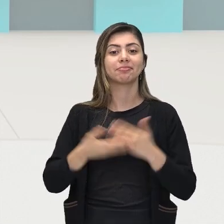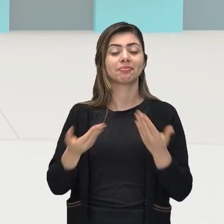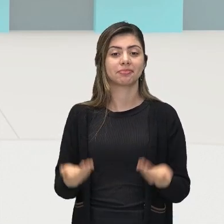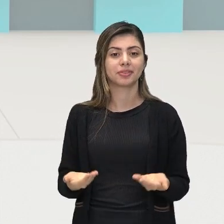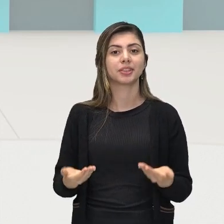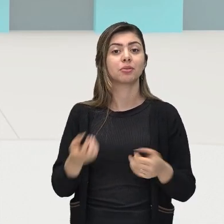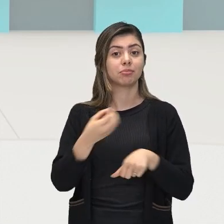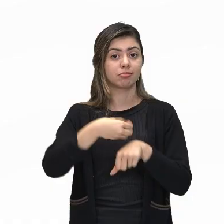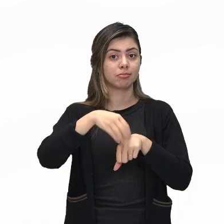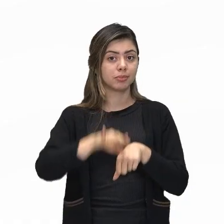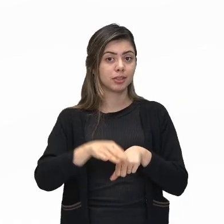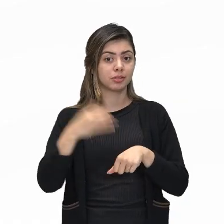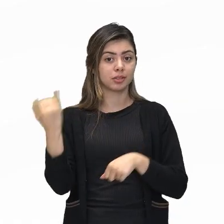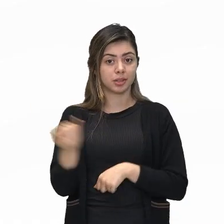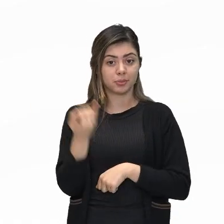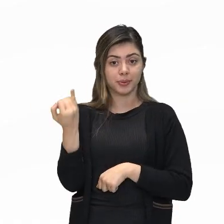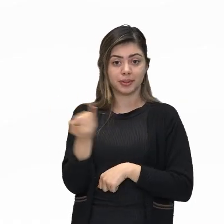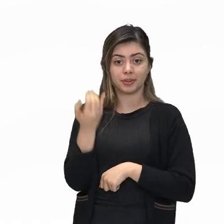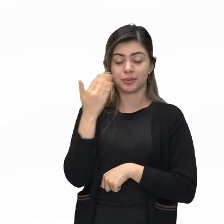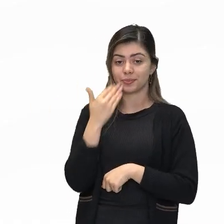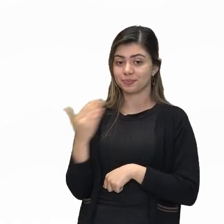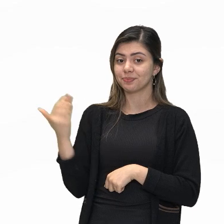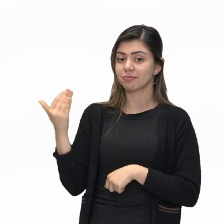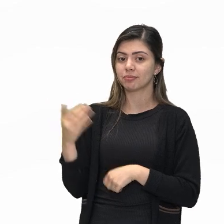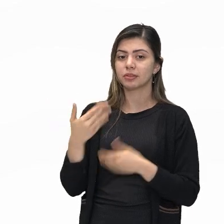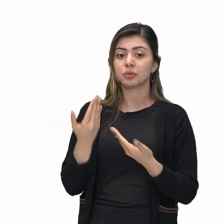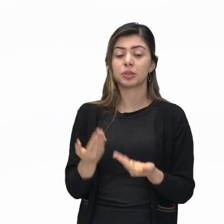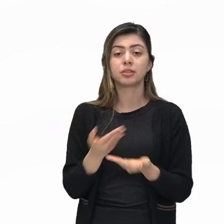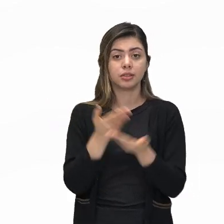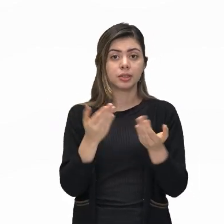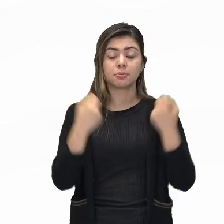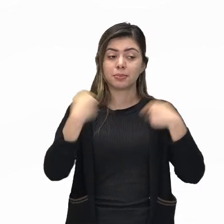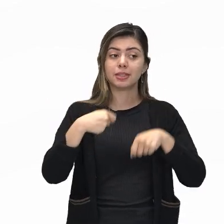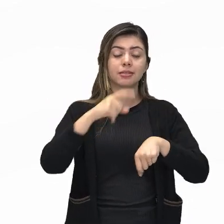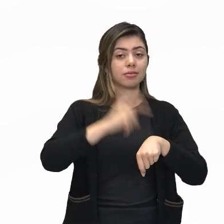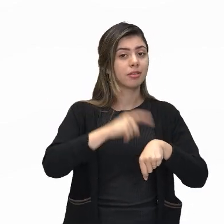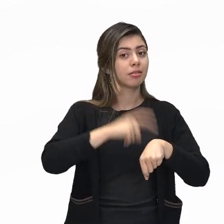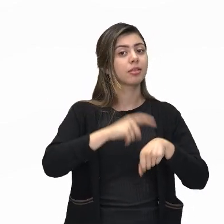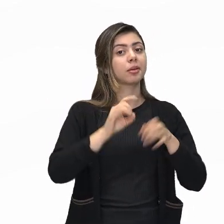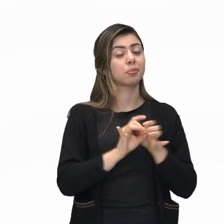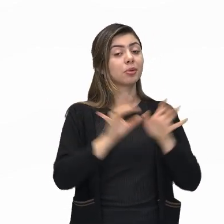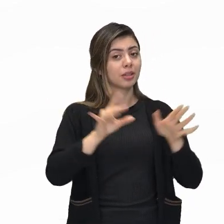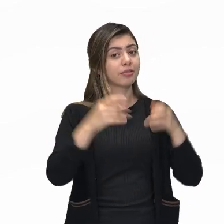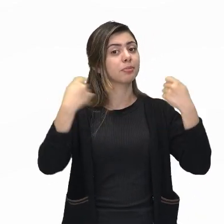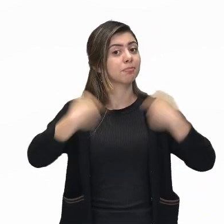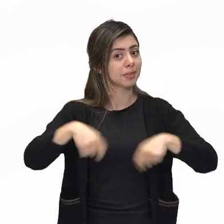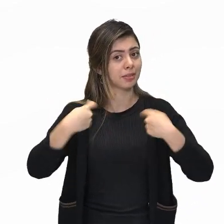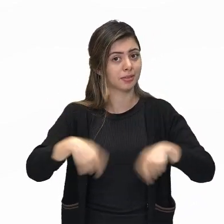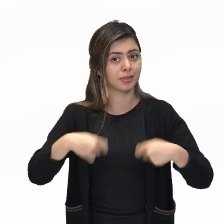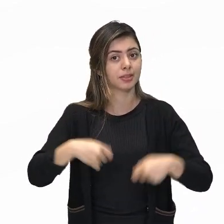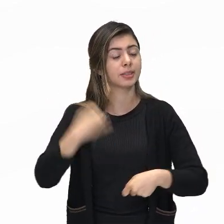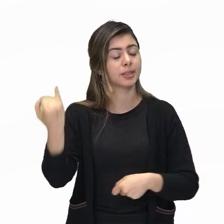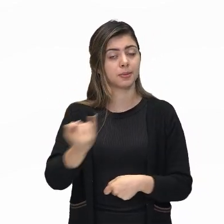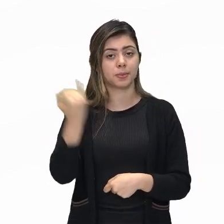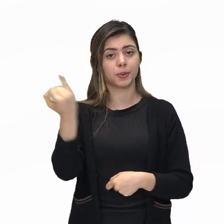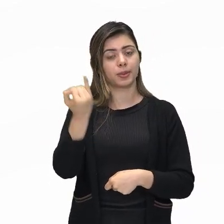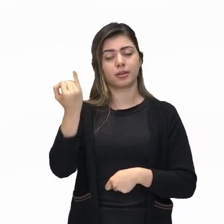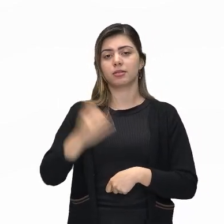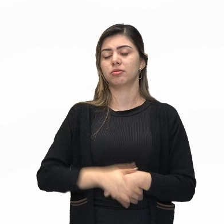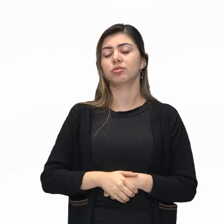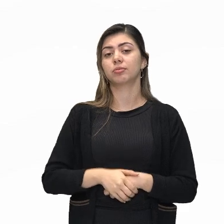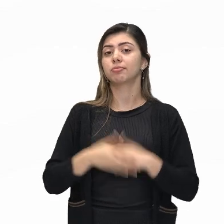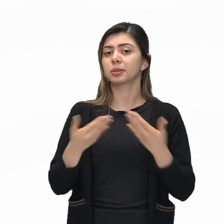recado importante aí na tela para vocês, não sacrifique o seu tempo de lazer, né? Independente